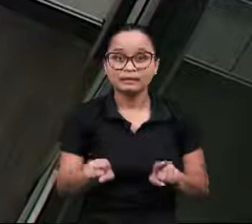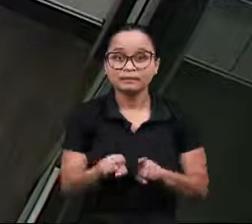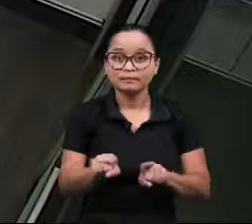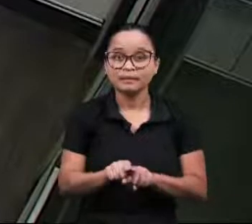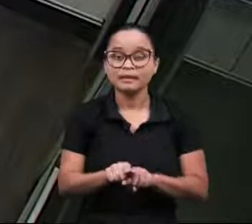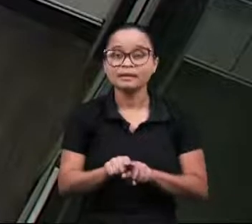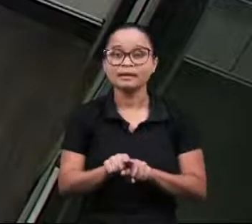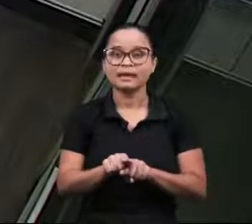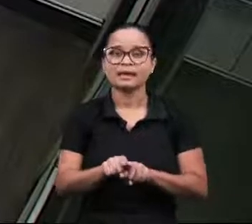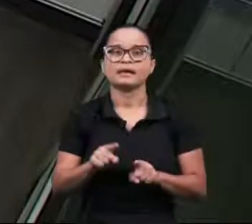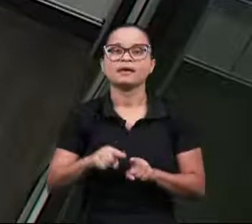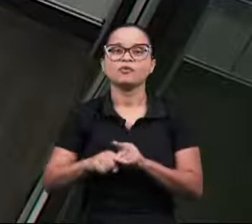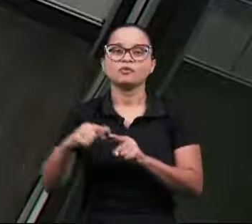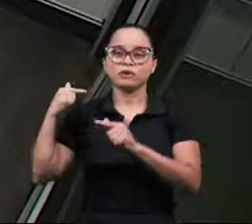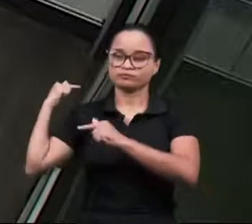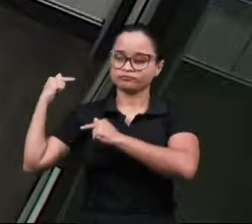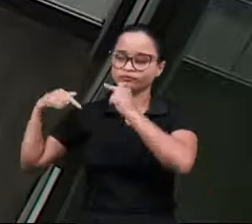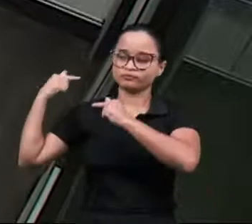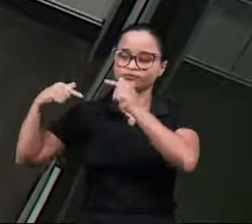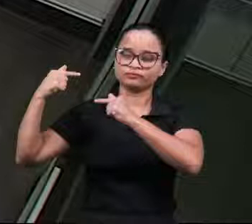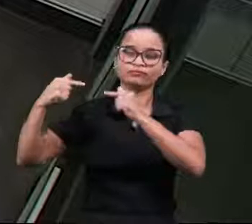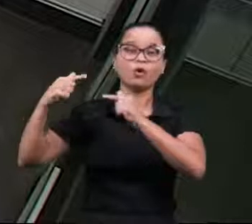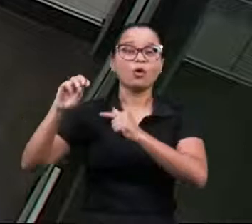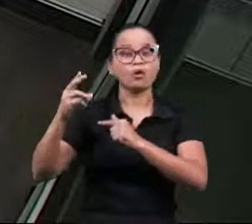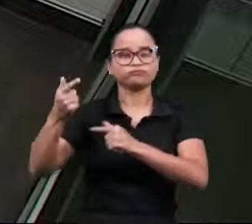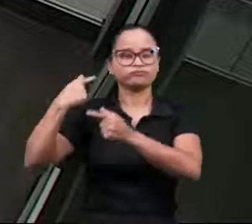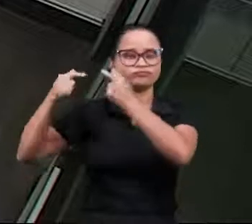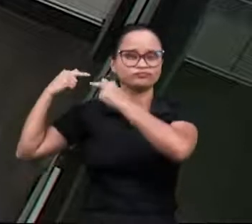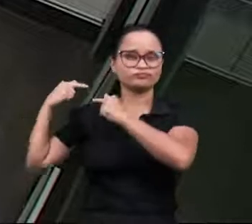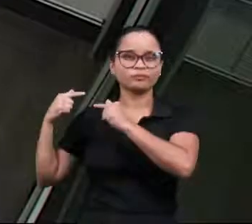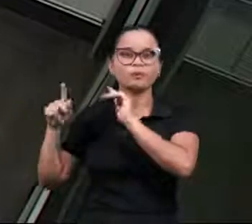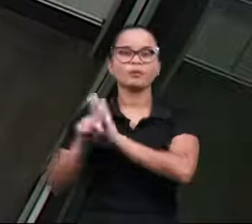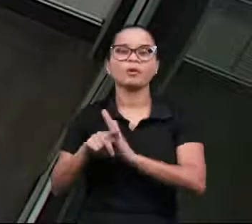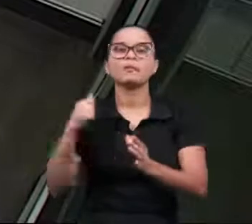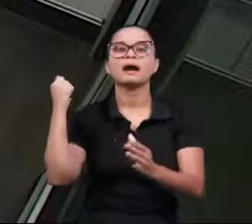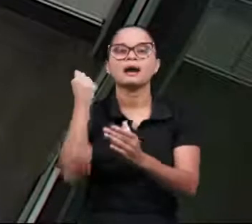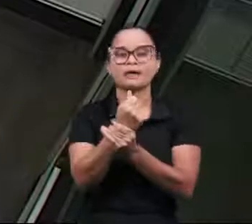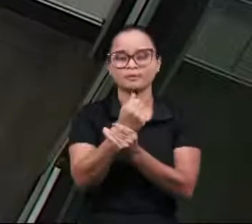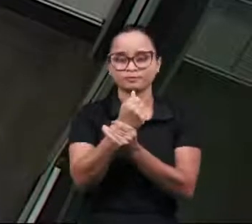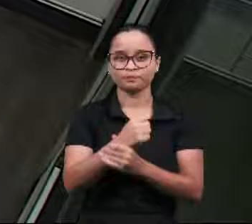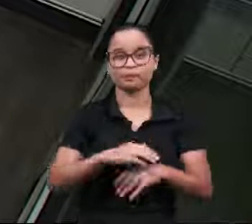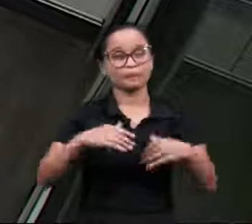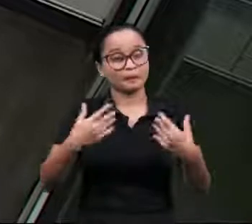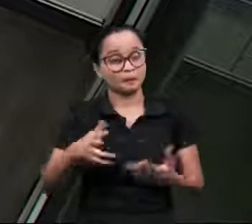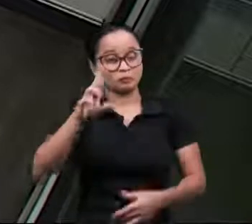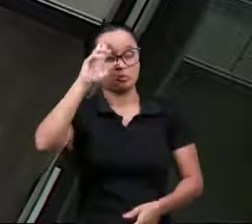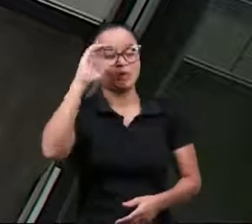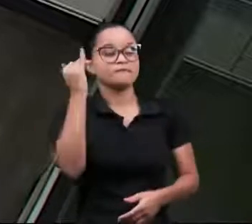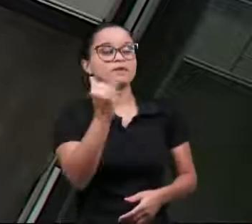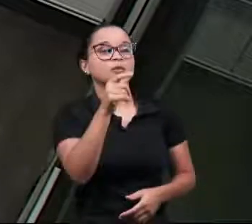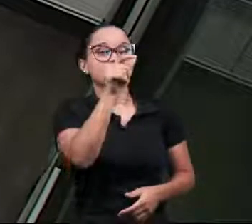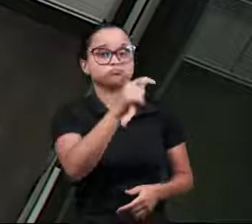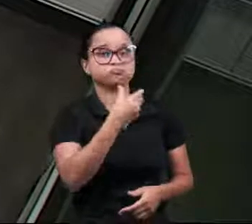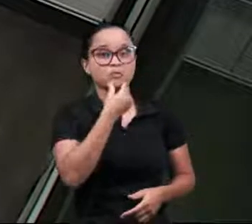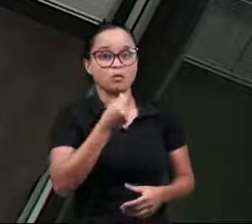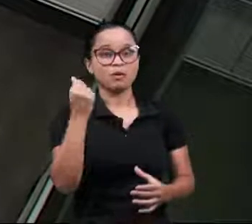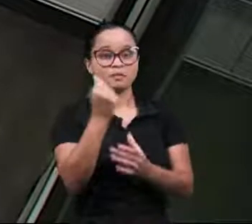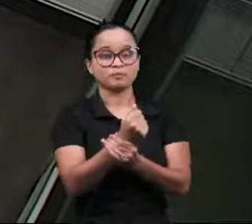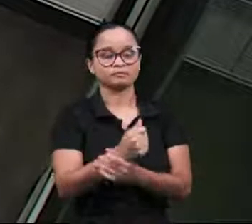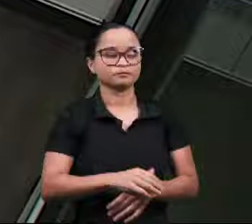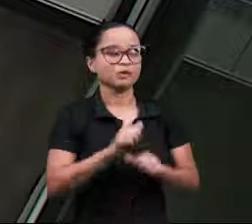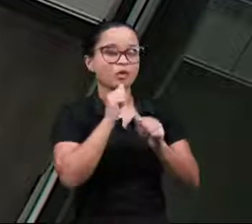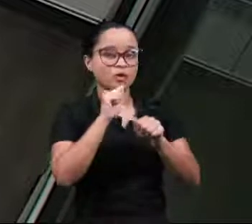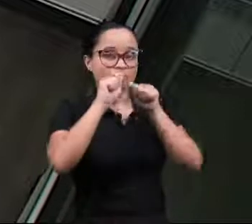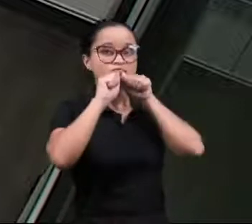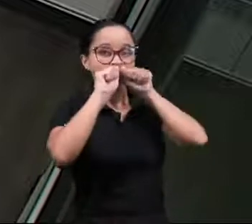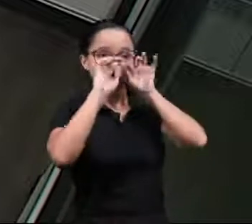Israel também é descendente de Abraão, não é? E o Senhor disse a Abraão: abençoarei os que